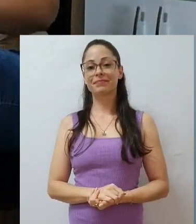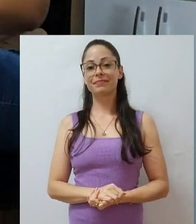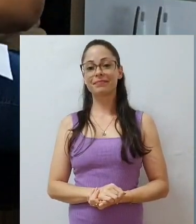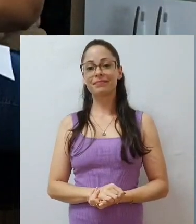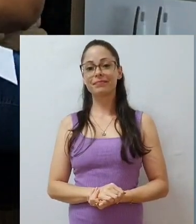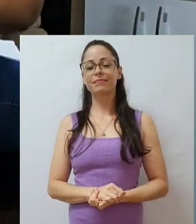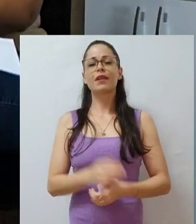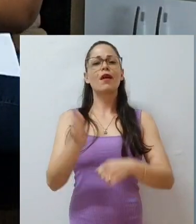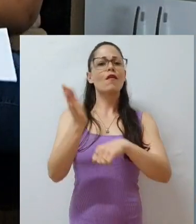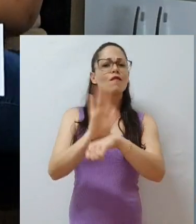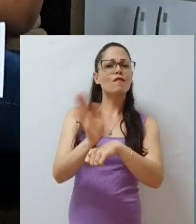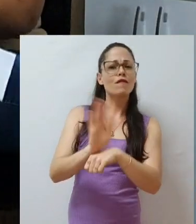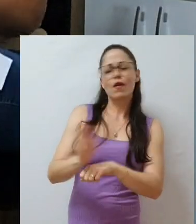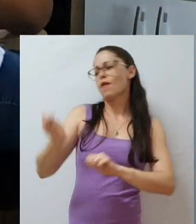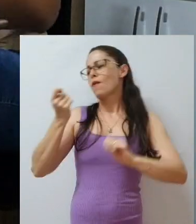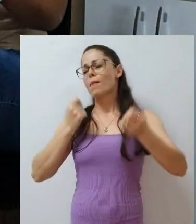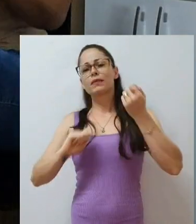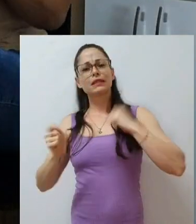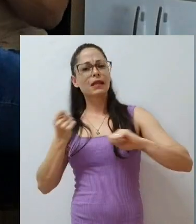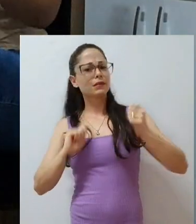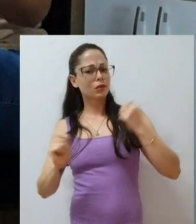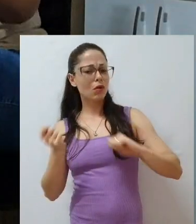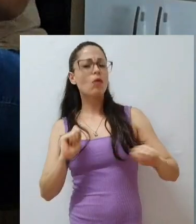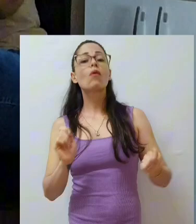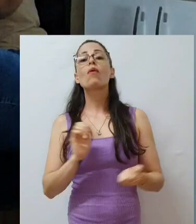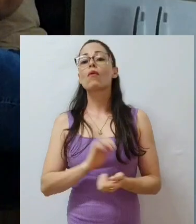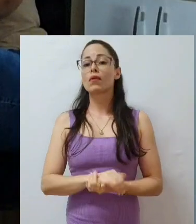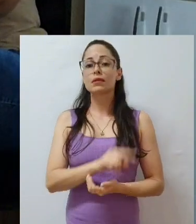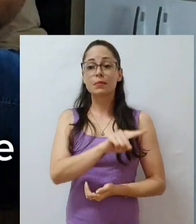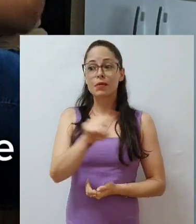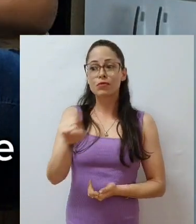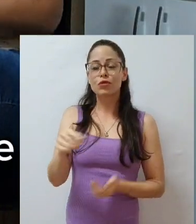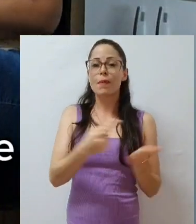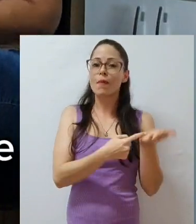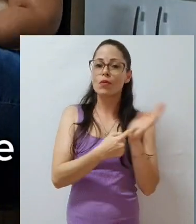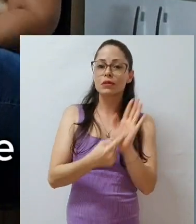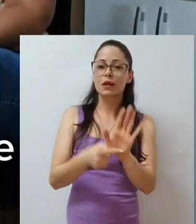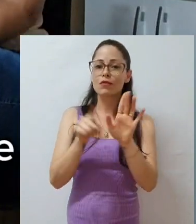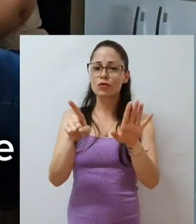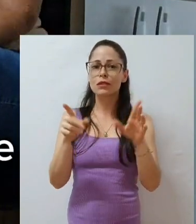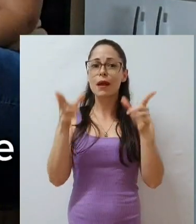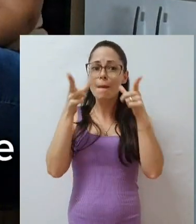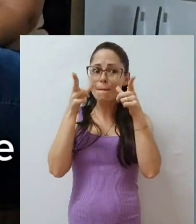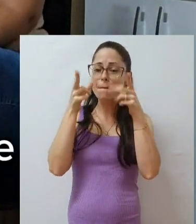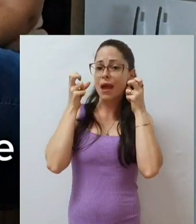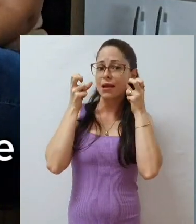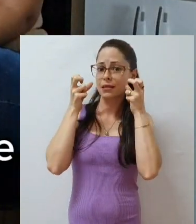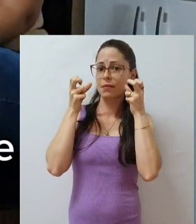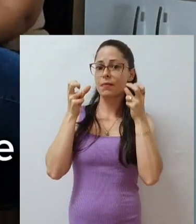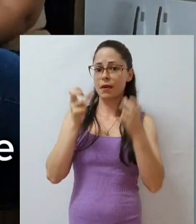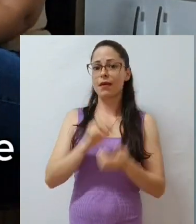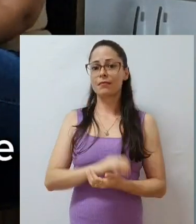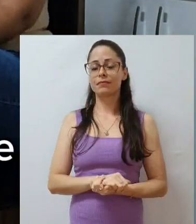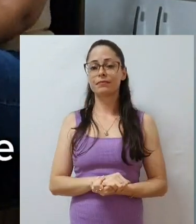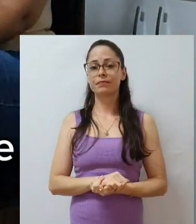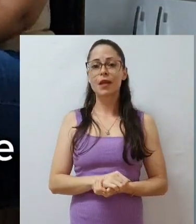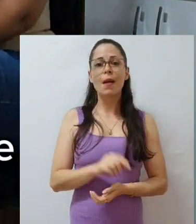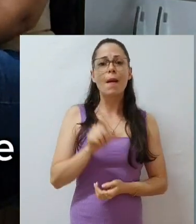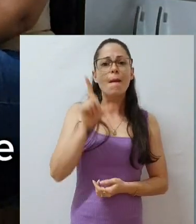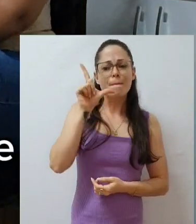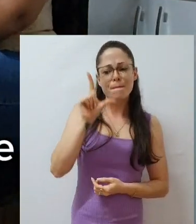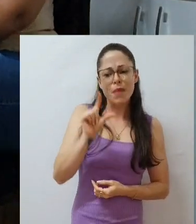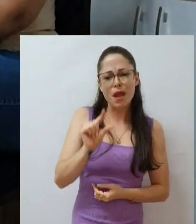Então, assim, são filmes, são atores que a gente está aqui comentando para vocês terem uma noção de que não é